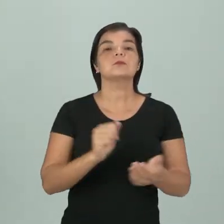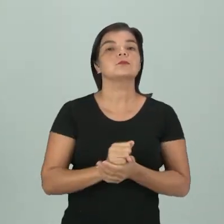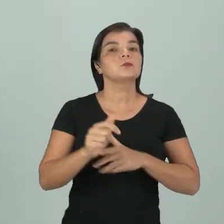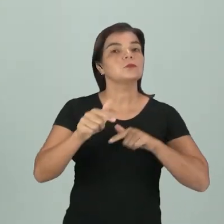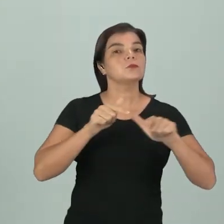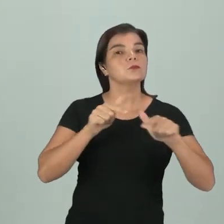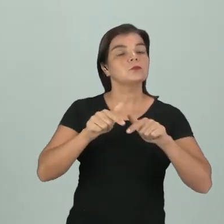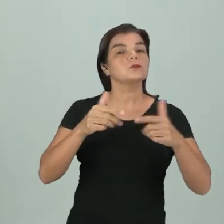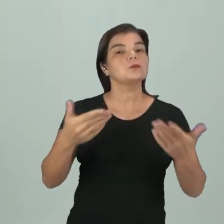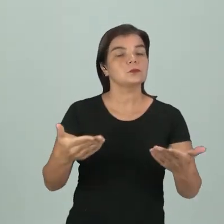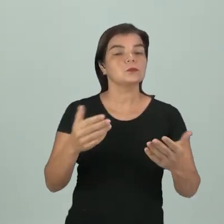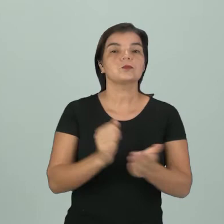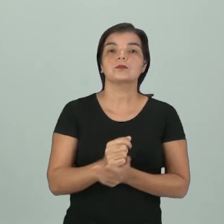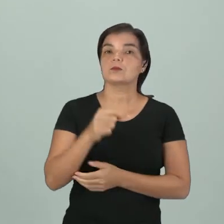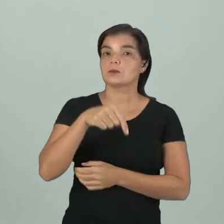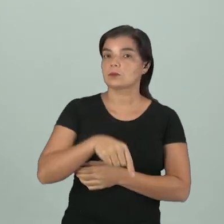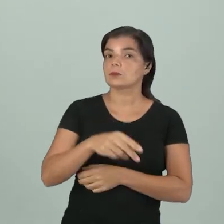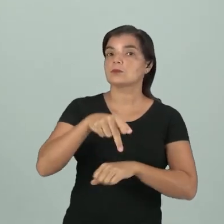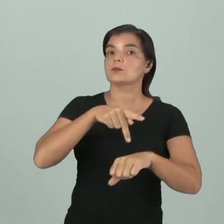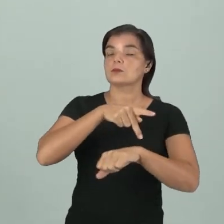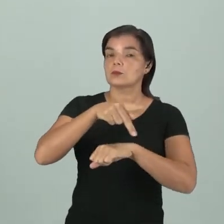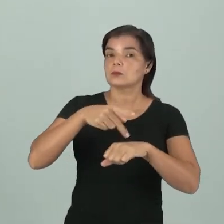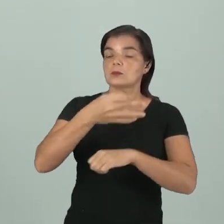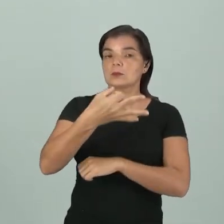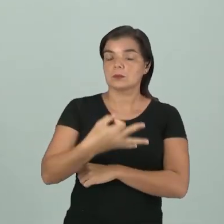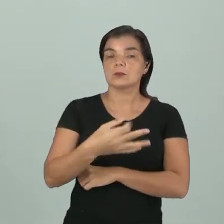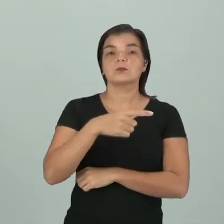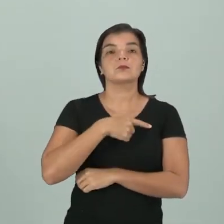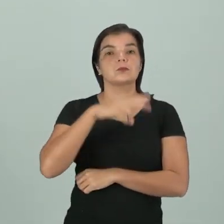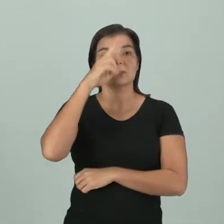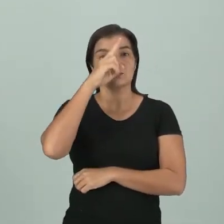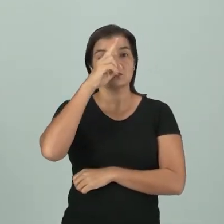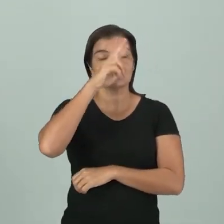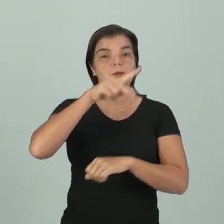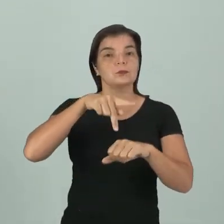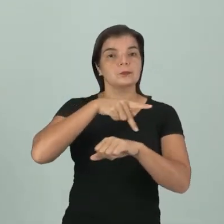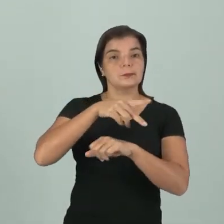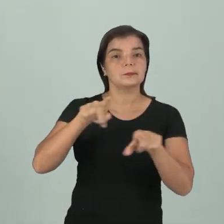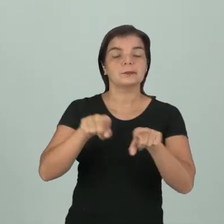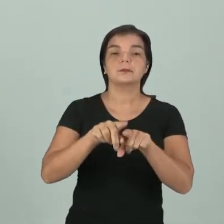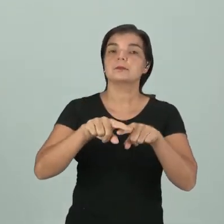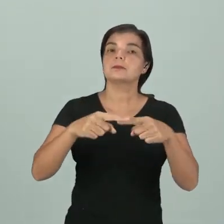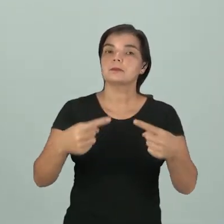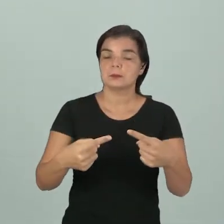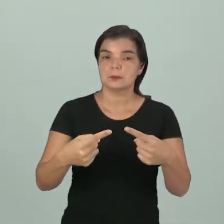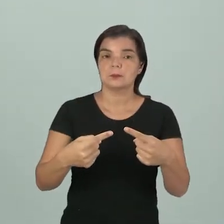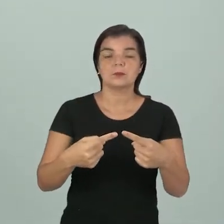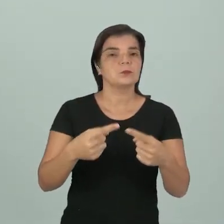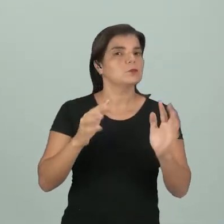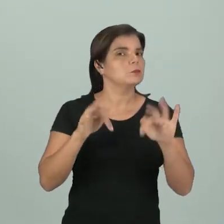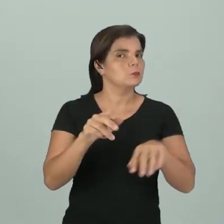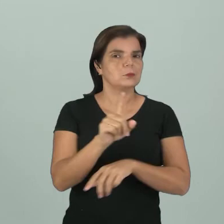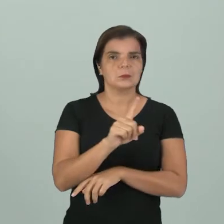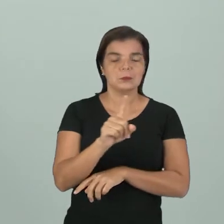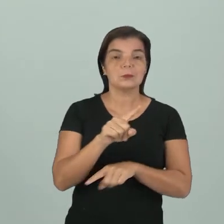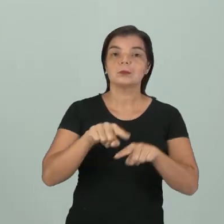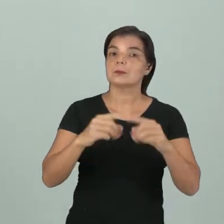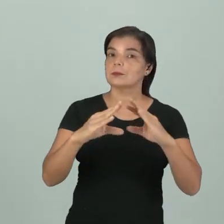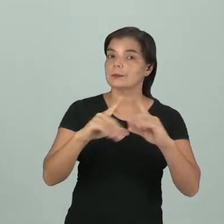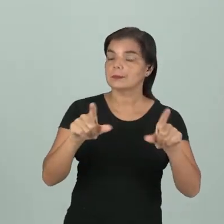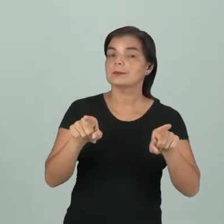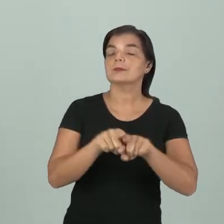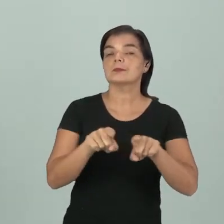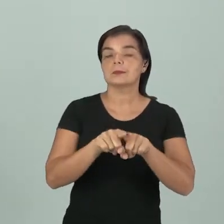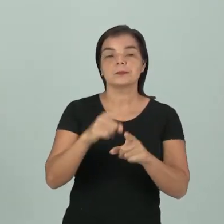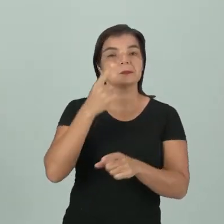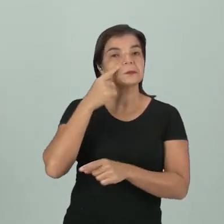trabalho aqui no nosso país, certo? Na história do nosso país. Mas não termina por aí. Logicamente, se a gente